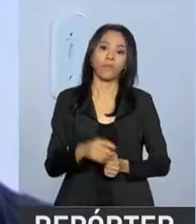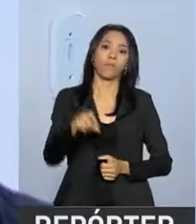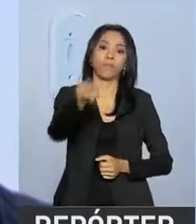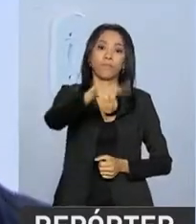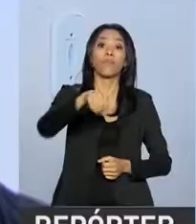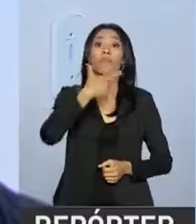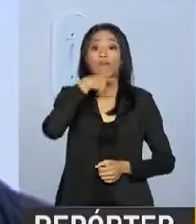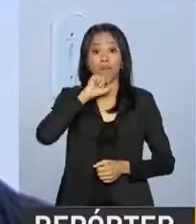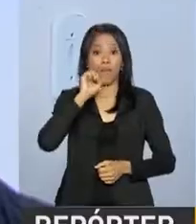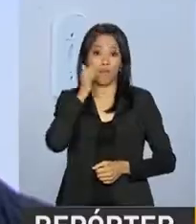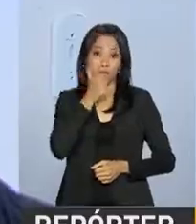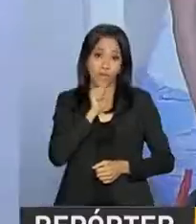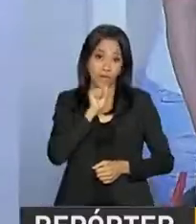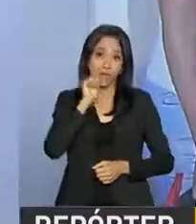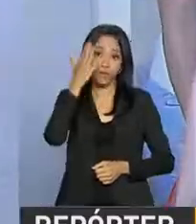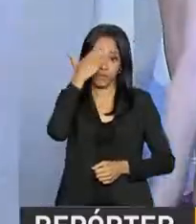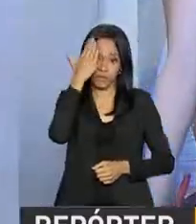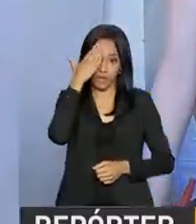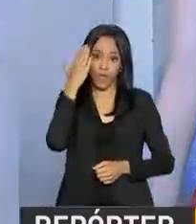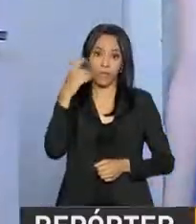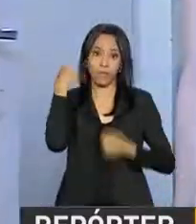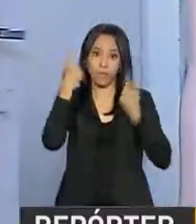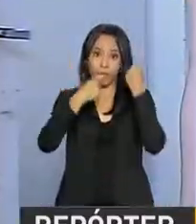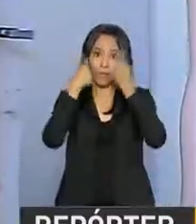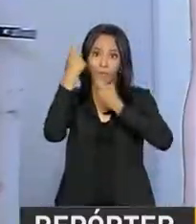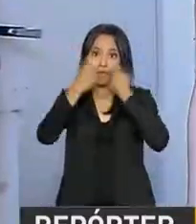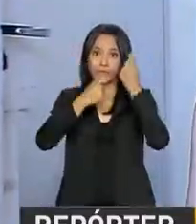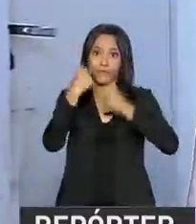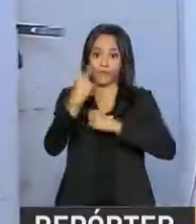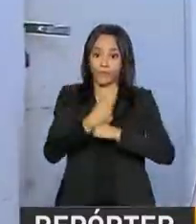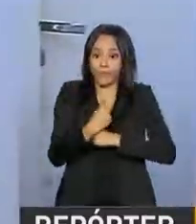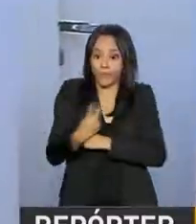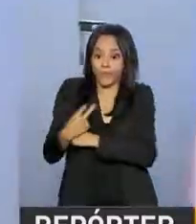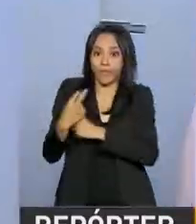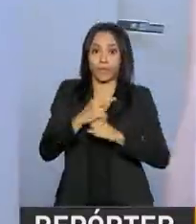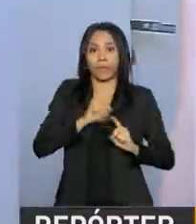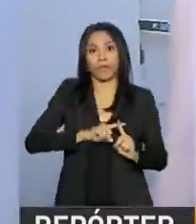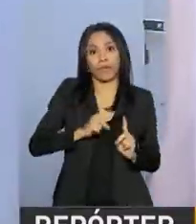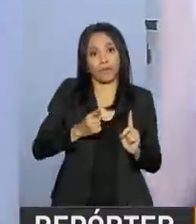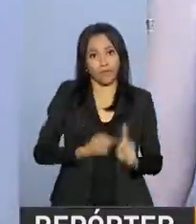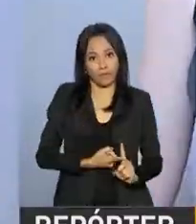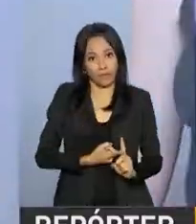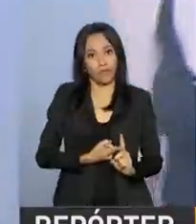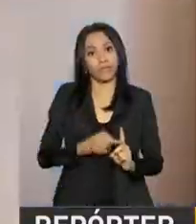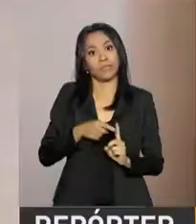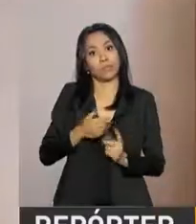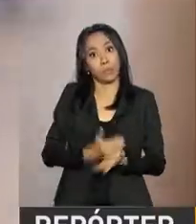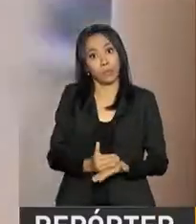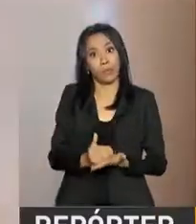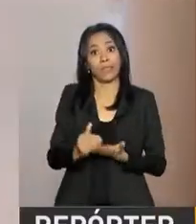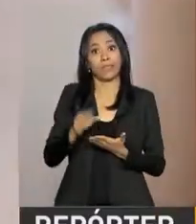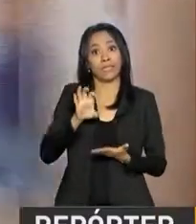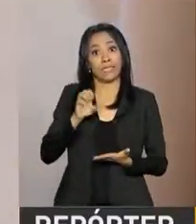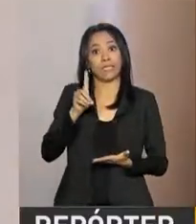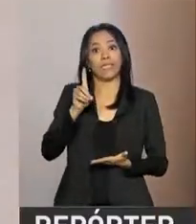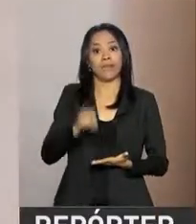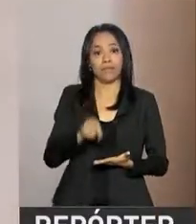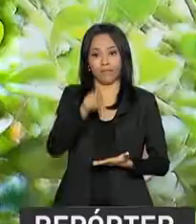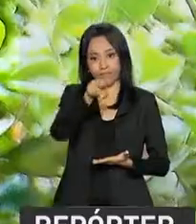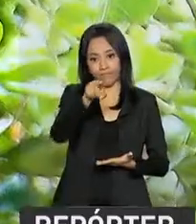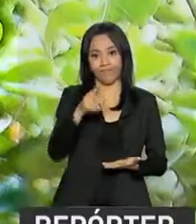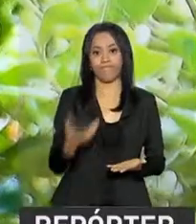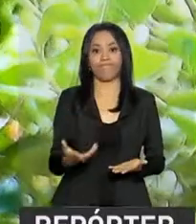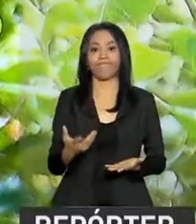quem é mãe sabe bem a preocupação e os cuidados com o bebê começam cedo ainda no início da gestação